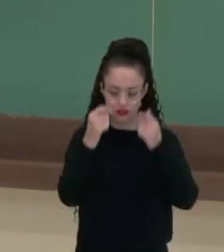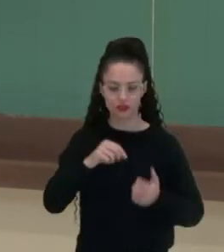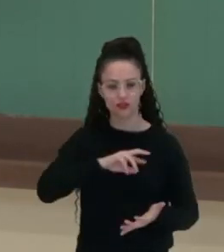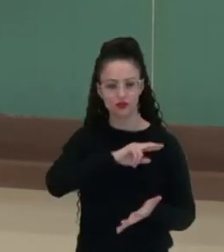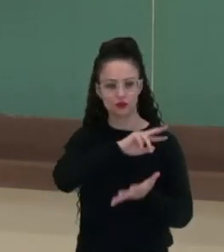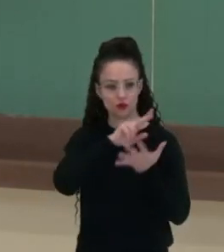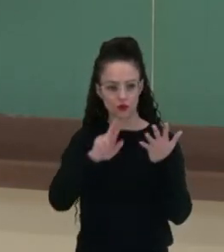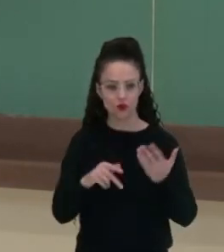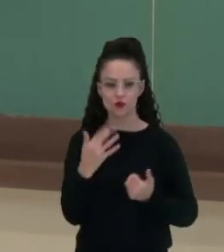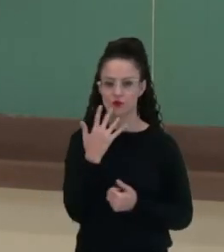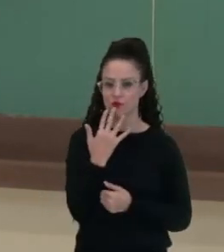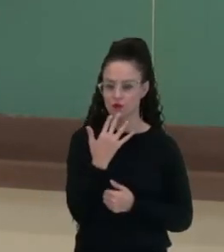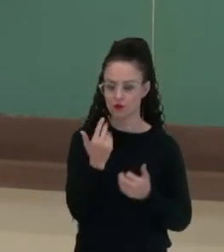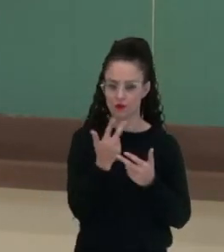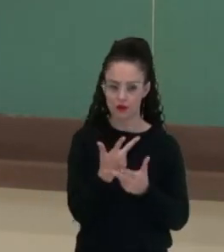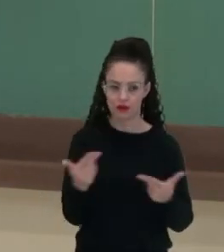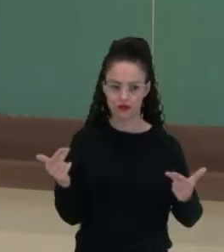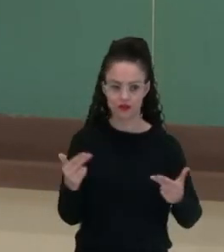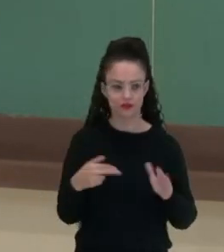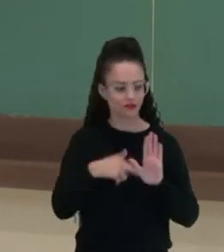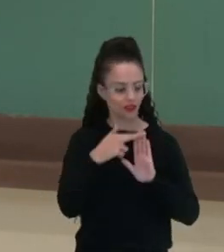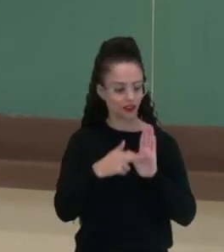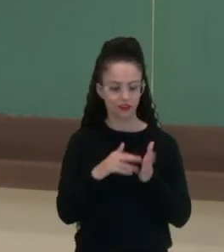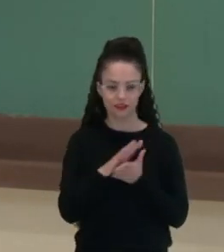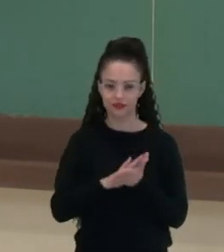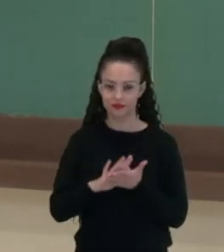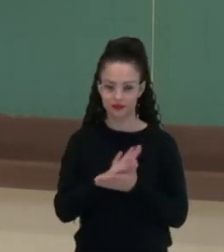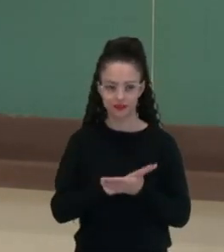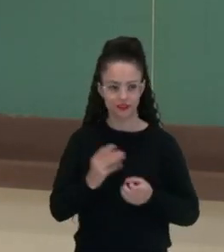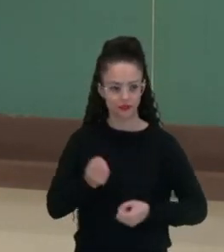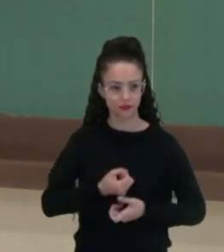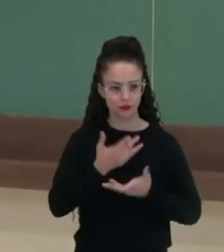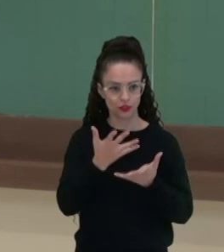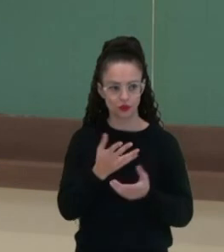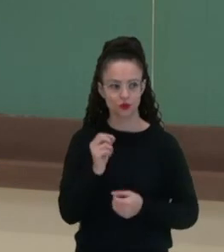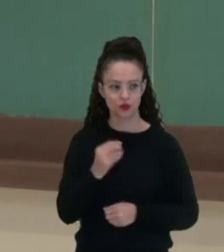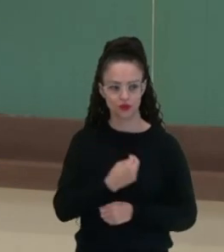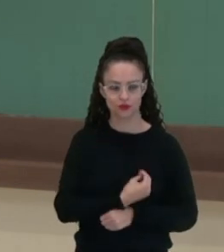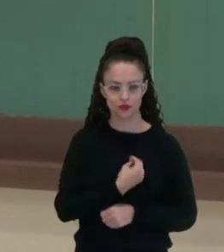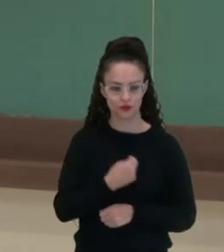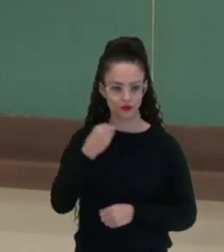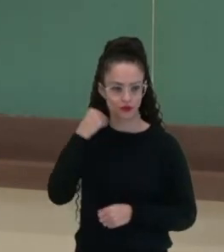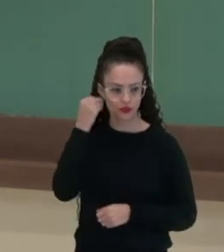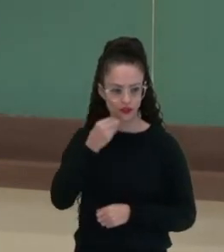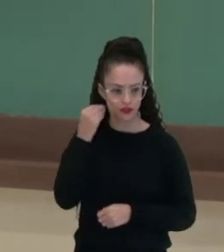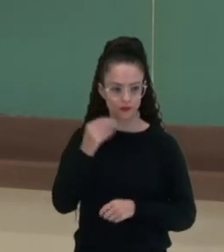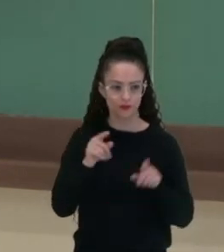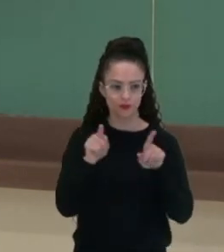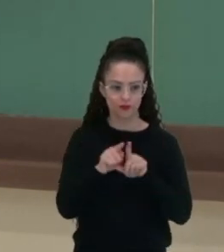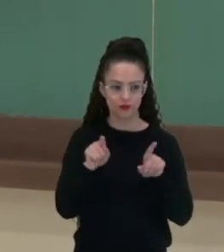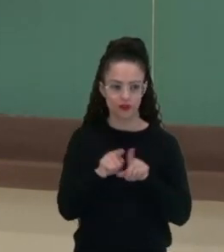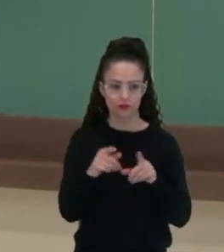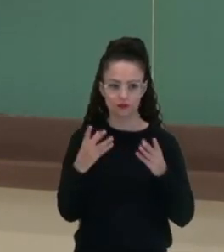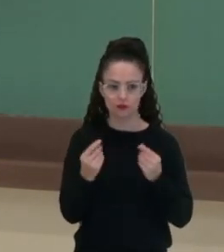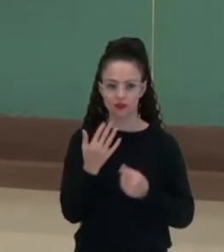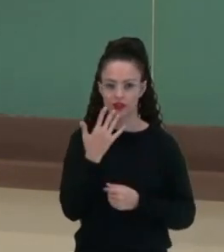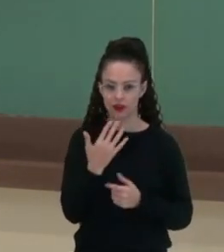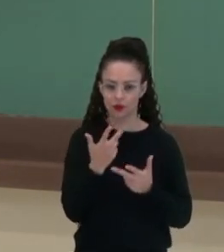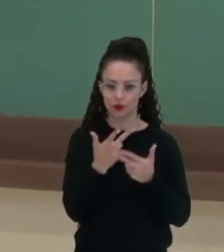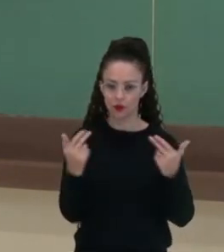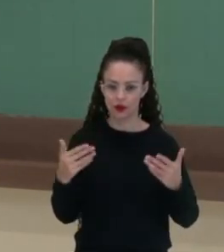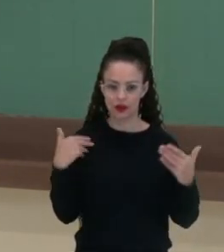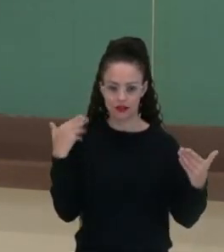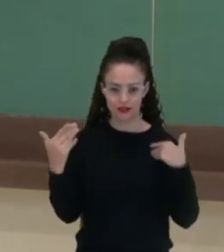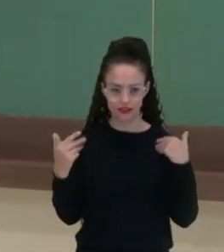de cores, né? E sem regras, né? Eles vão expressar o que eles estão vivenciando. Então vai ter muita cor, muita alegria